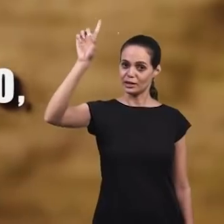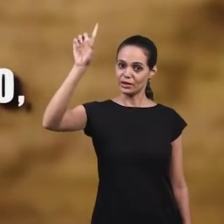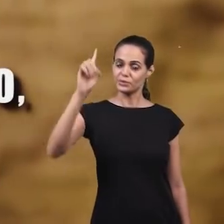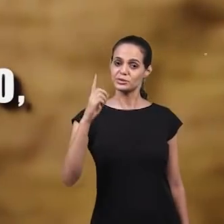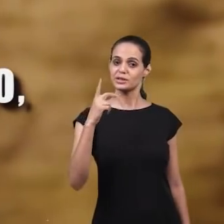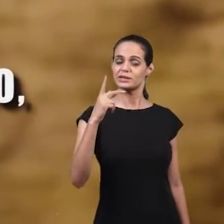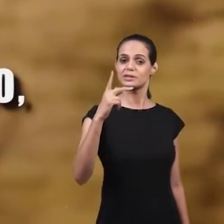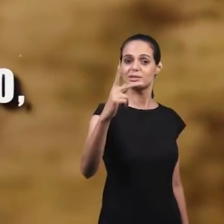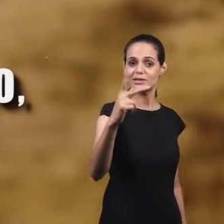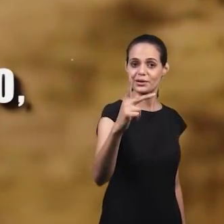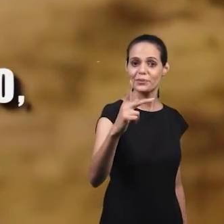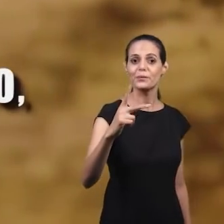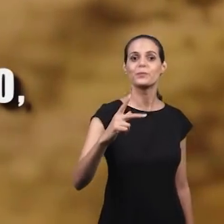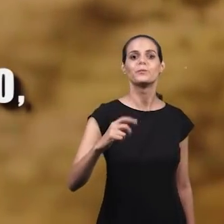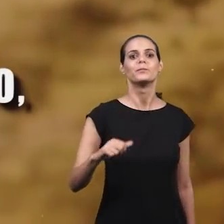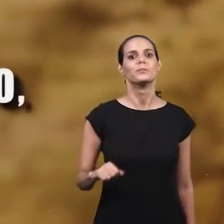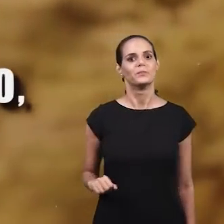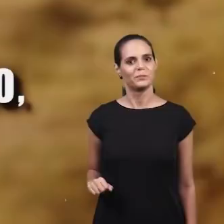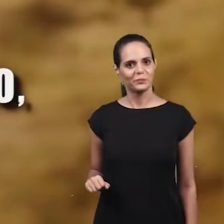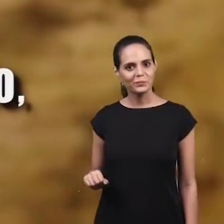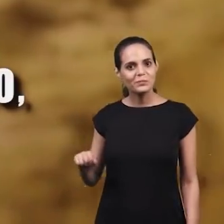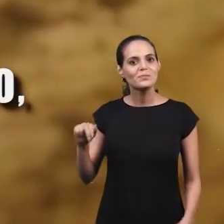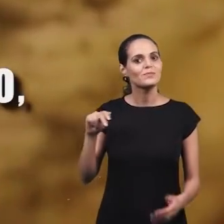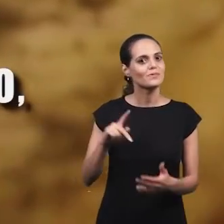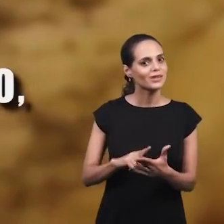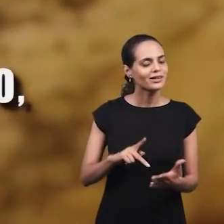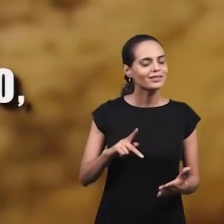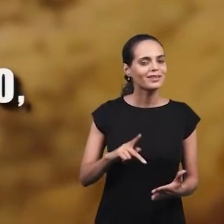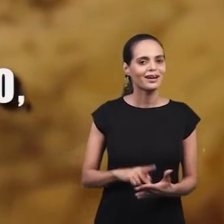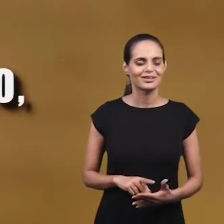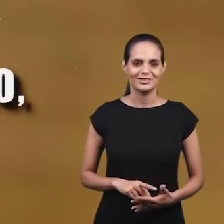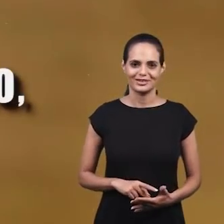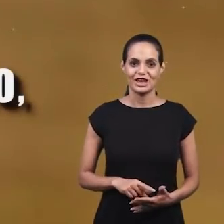e eu serei seu